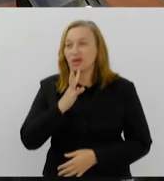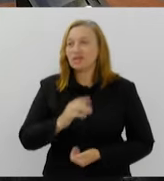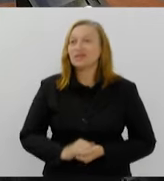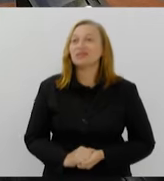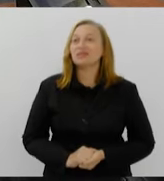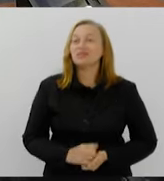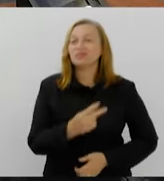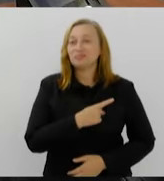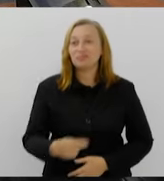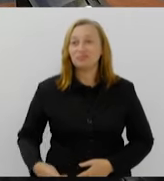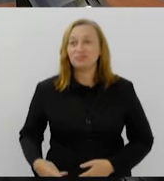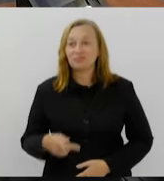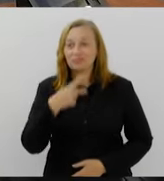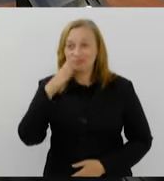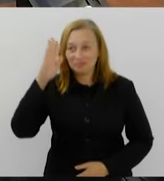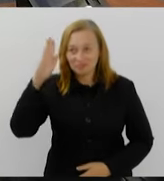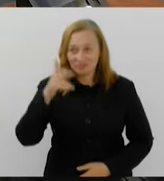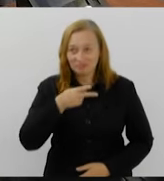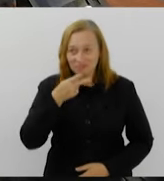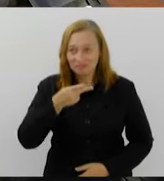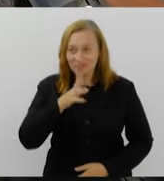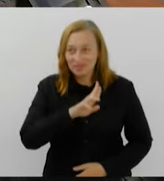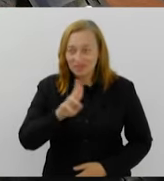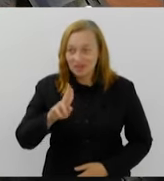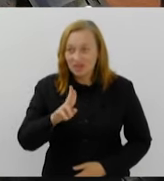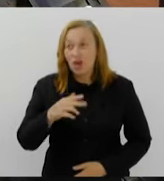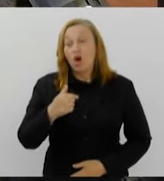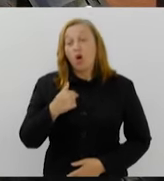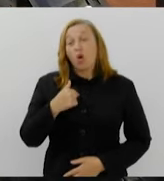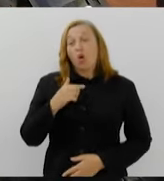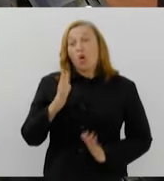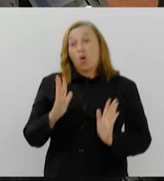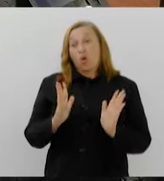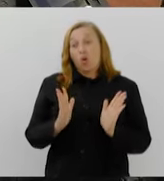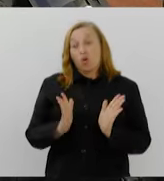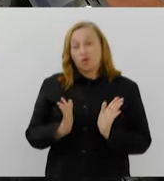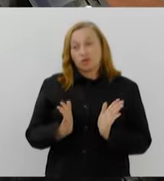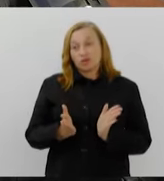mencionada pode eu hoje não tava nem